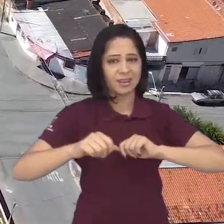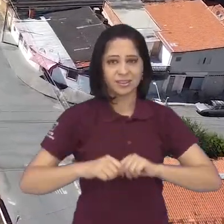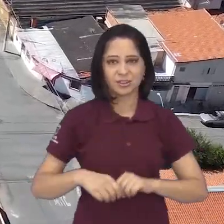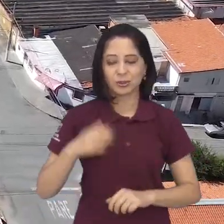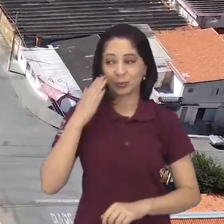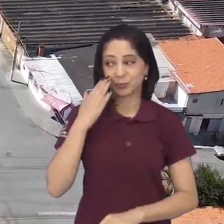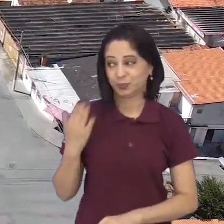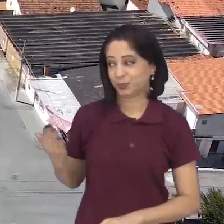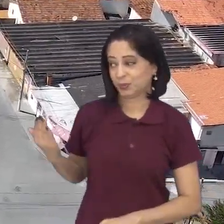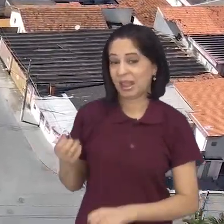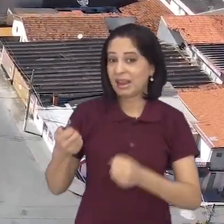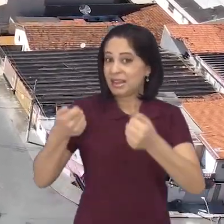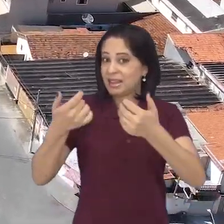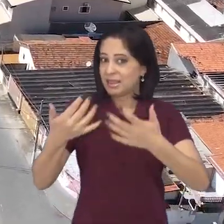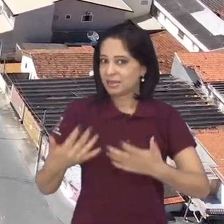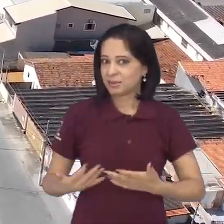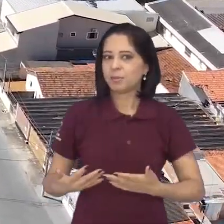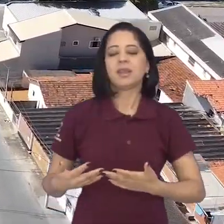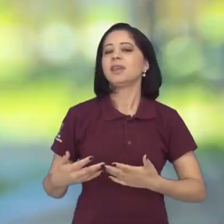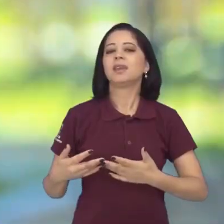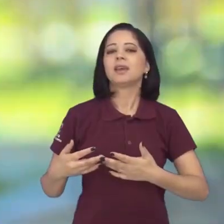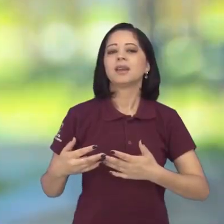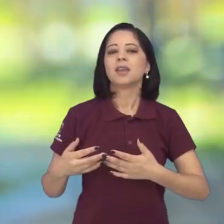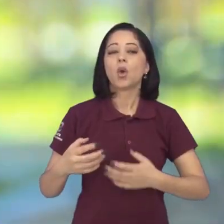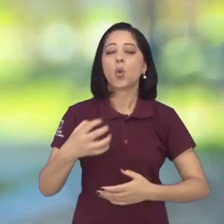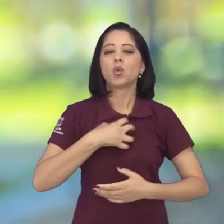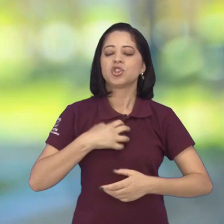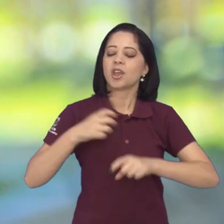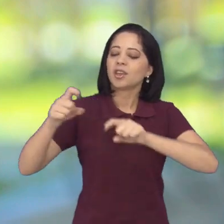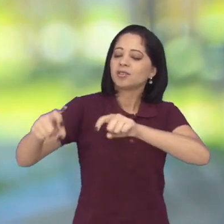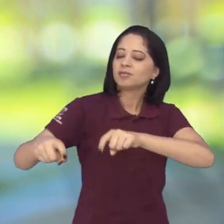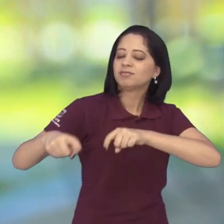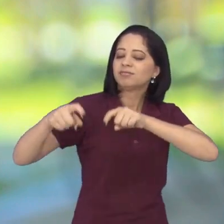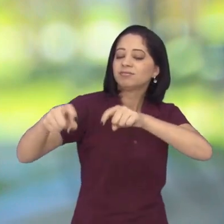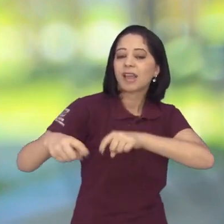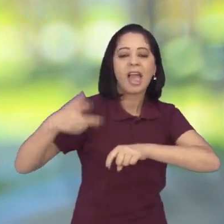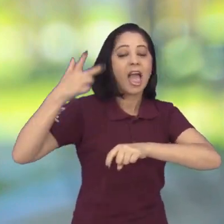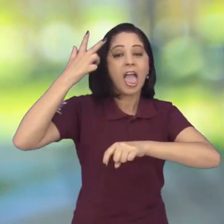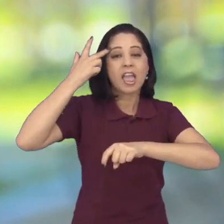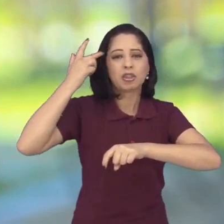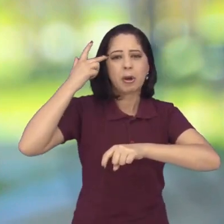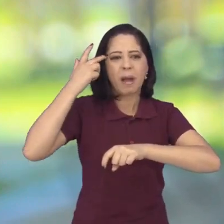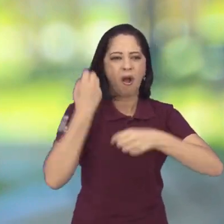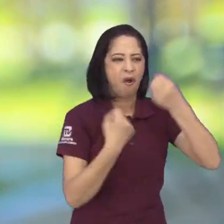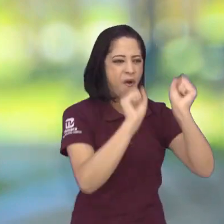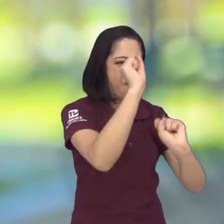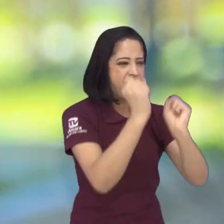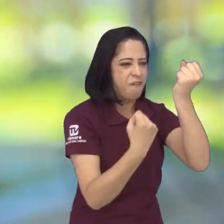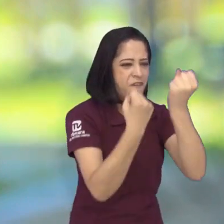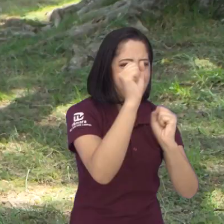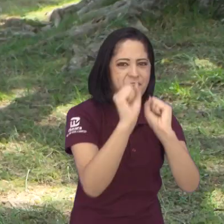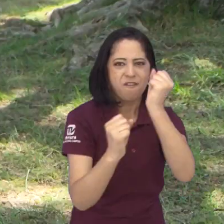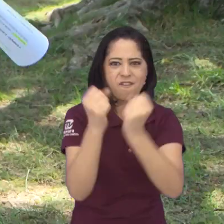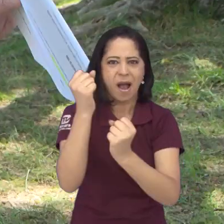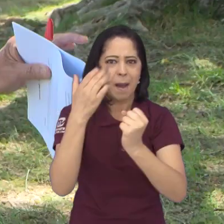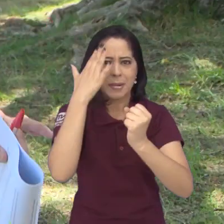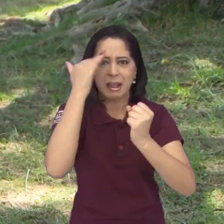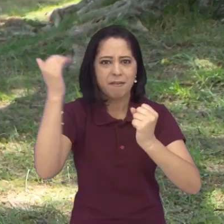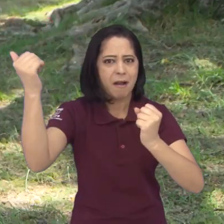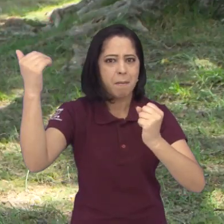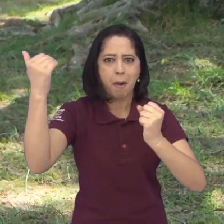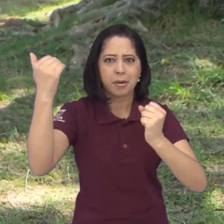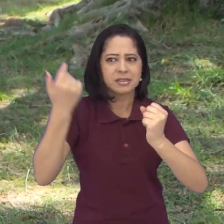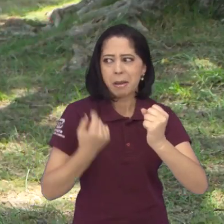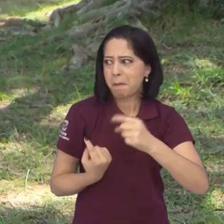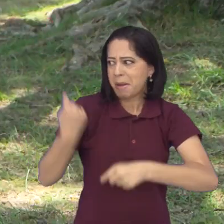realidade distante dos dias atuais. Esse historiador explica que os ares rurais faziam parte do cotidiano e, sem a presença